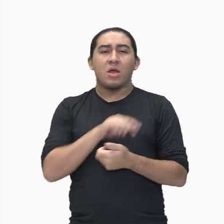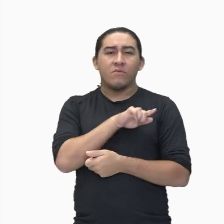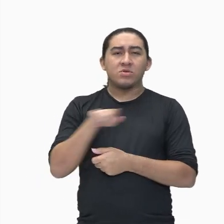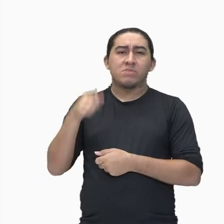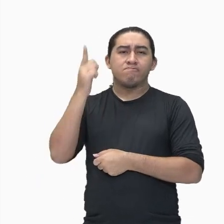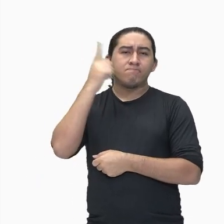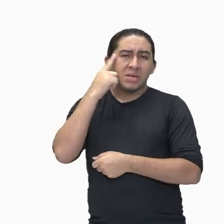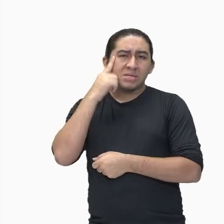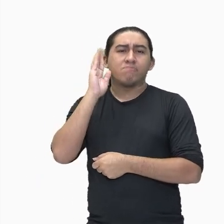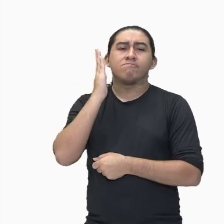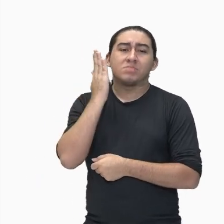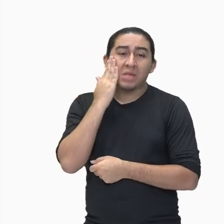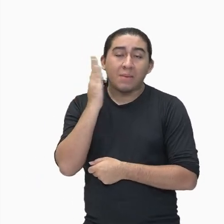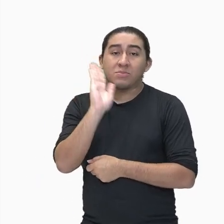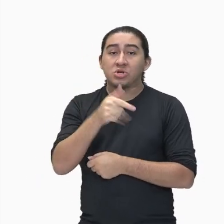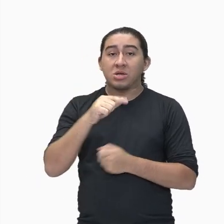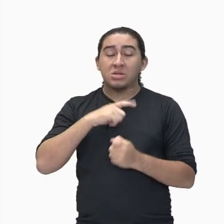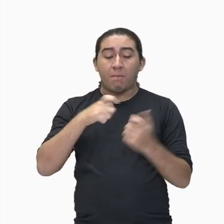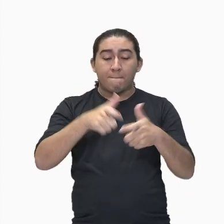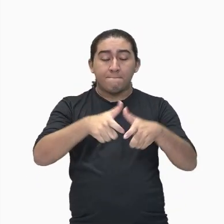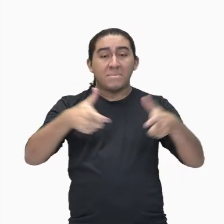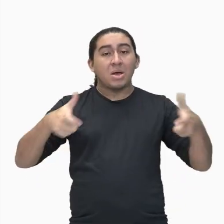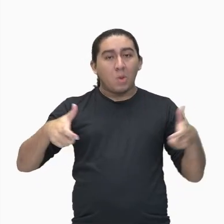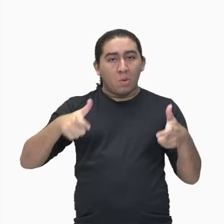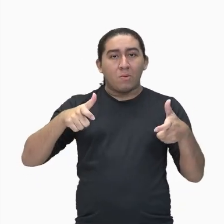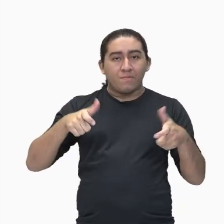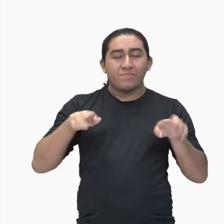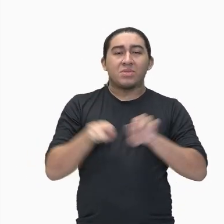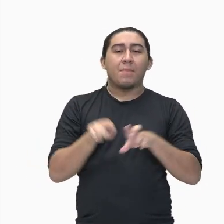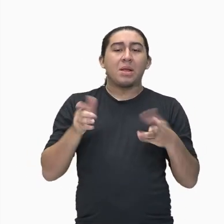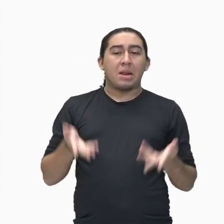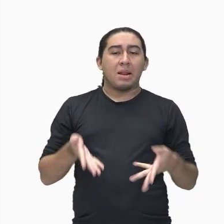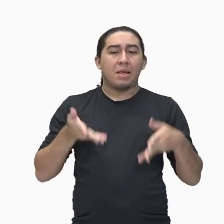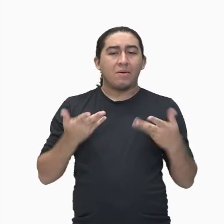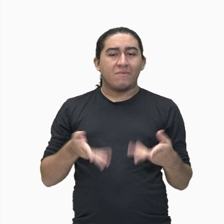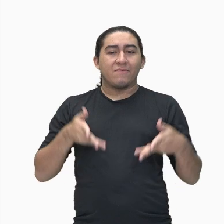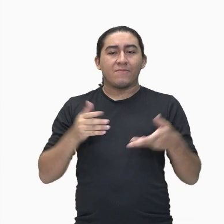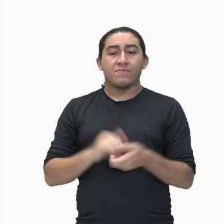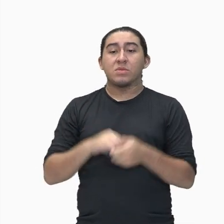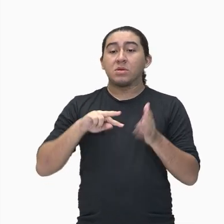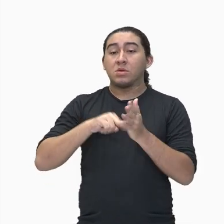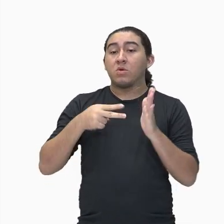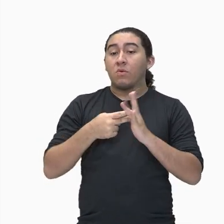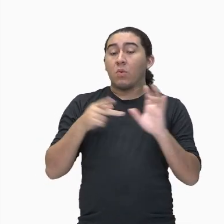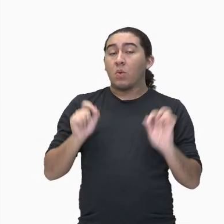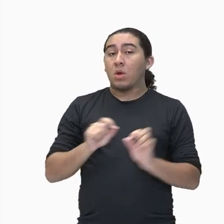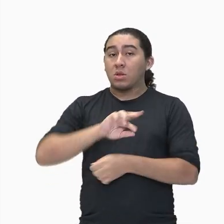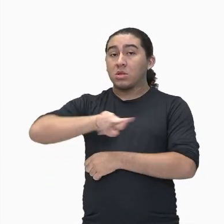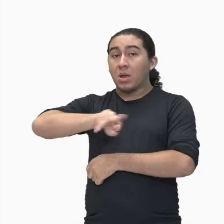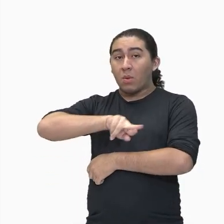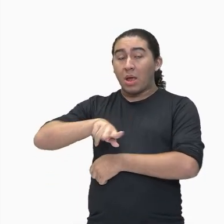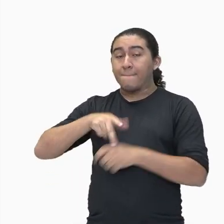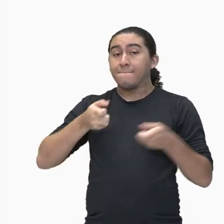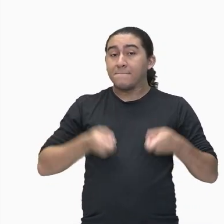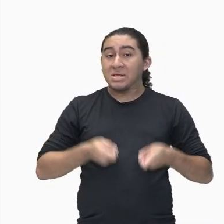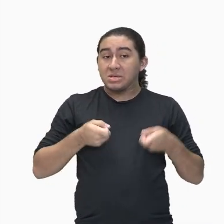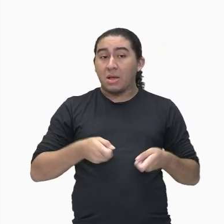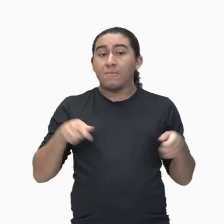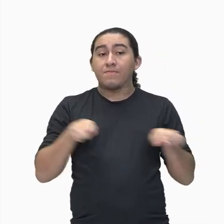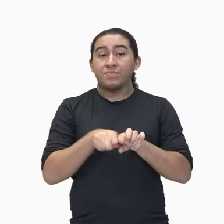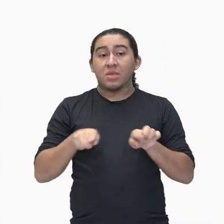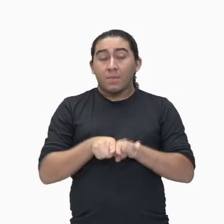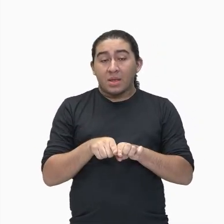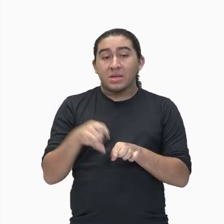visualiza uma asa maior, que é leve. Isso significa que não é pesada, quando